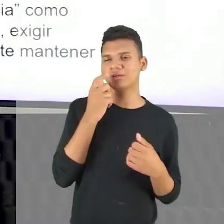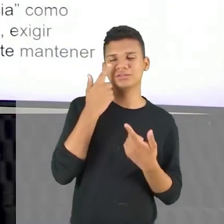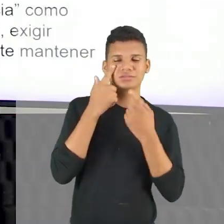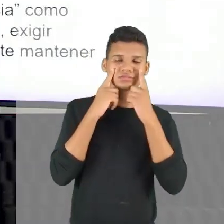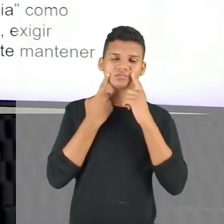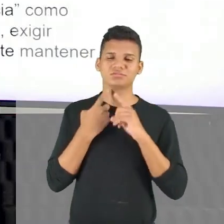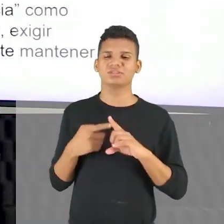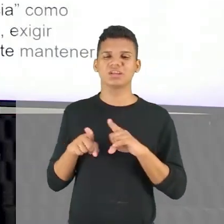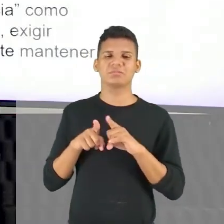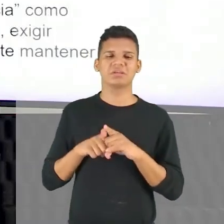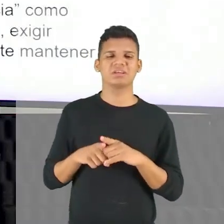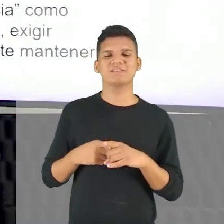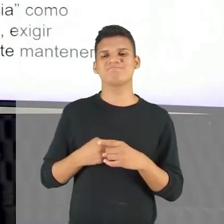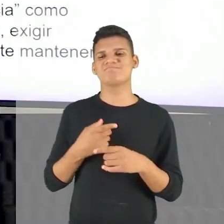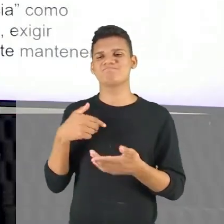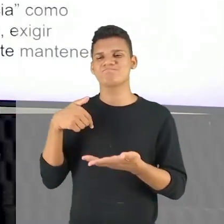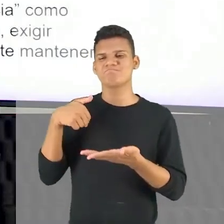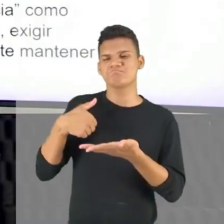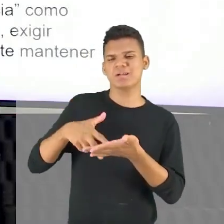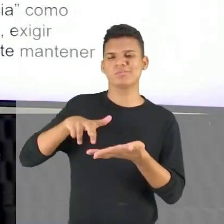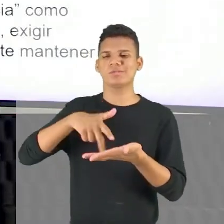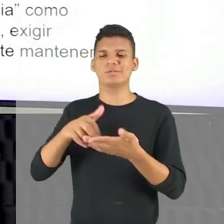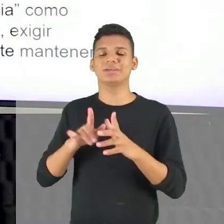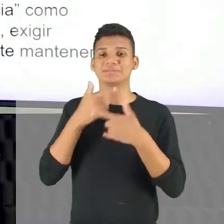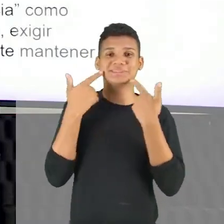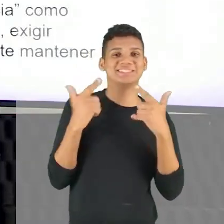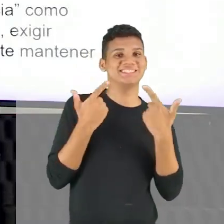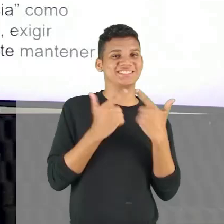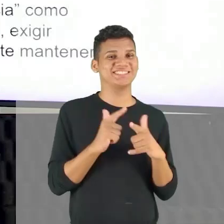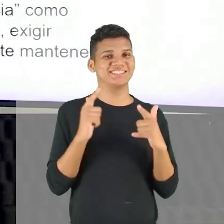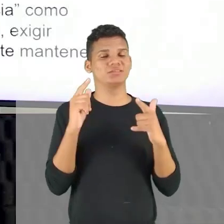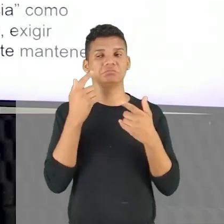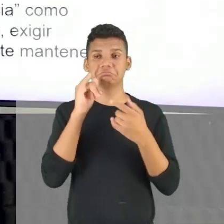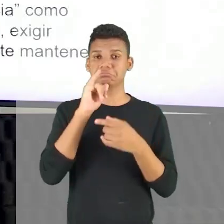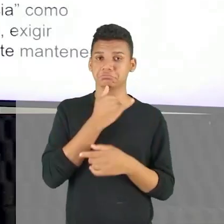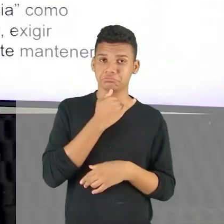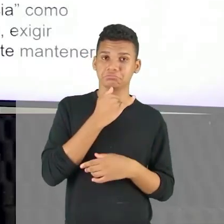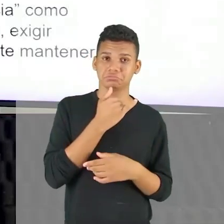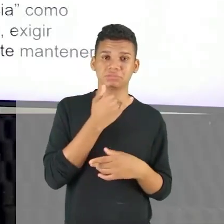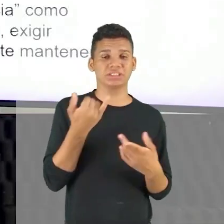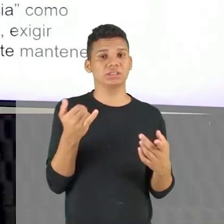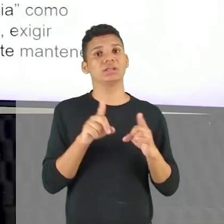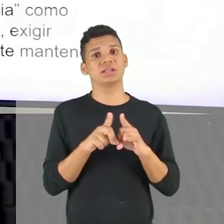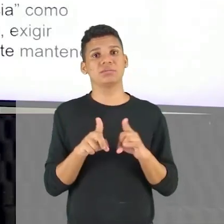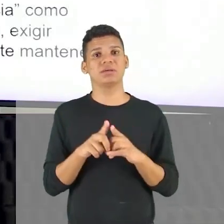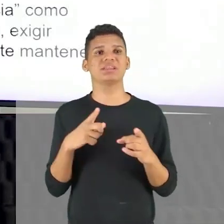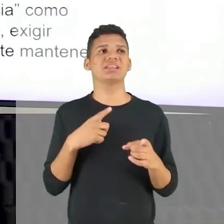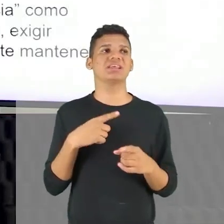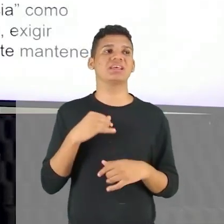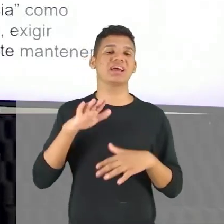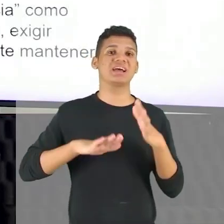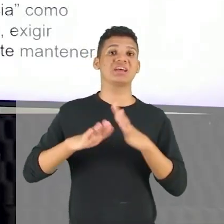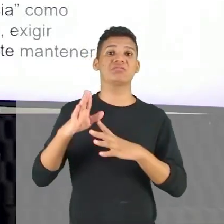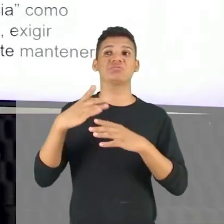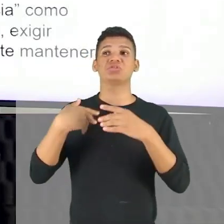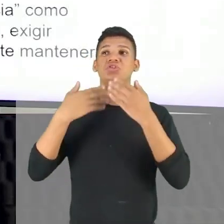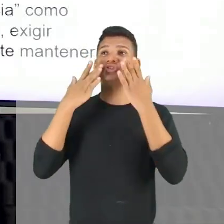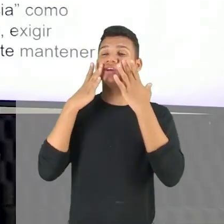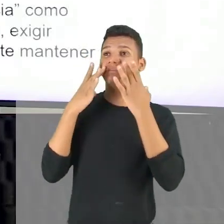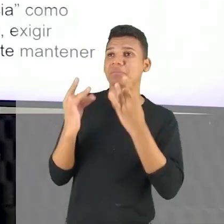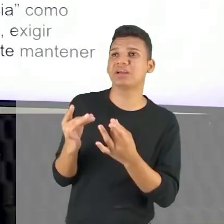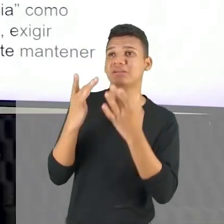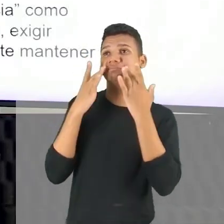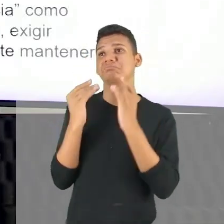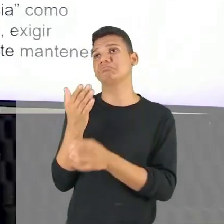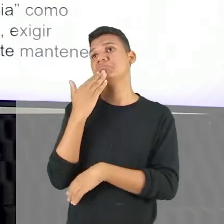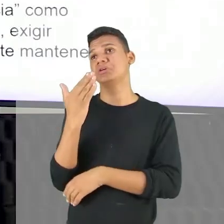da birra, os chutes, o riso ou alguma gracinha, né, com recursos para chamar a atenção,